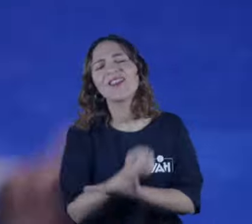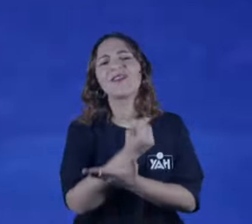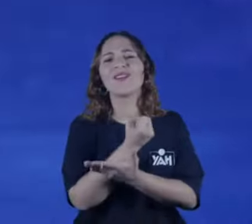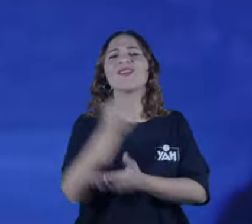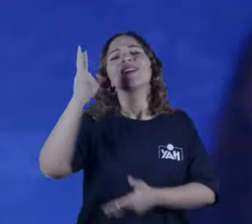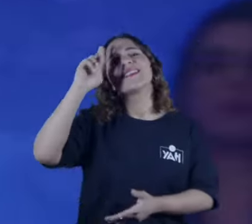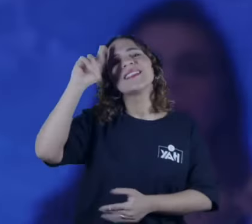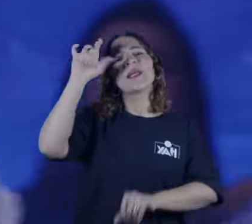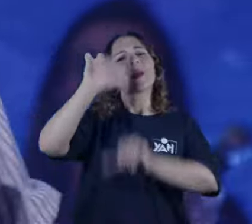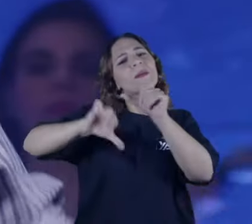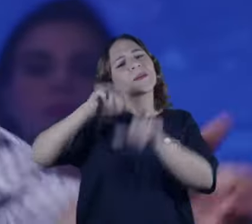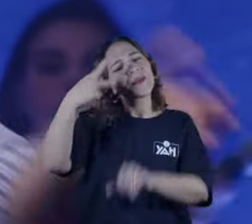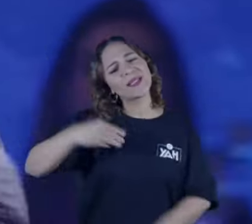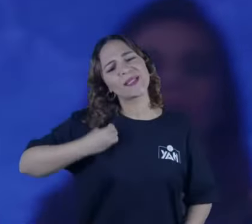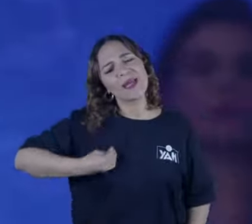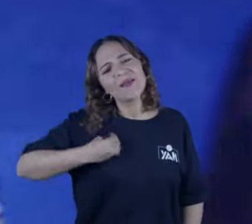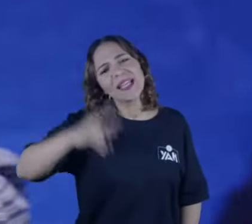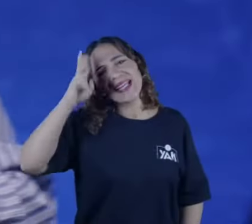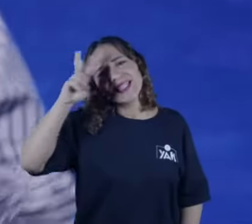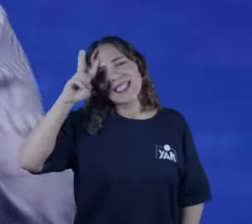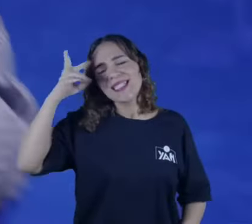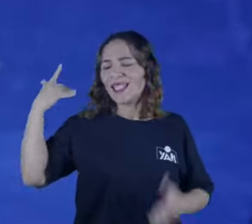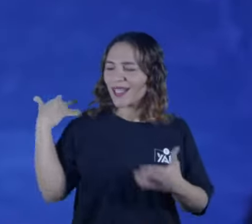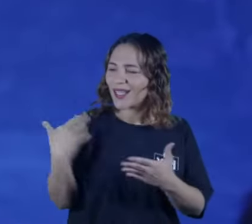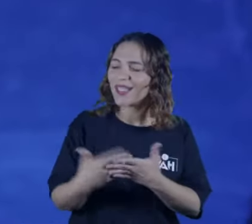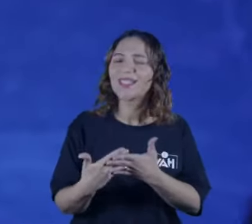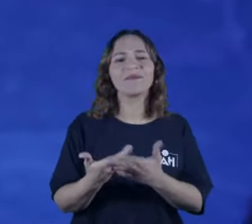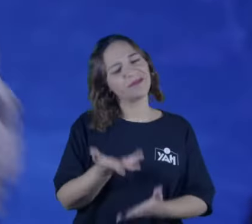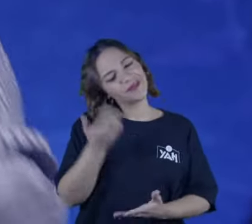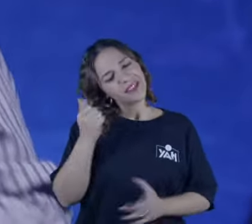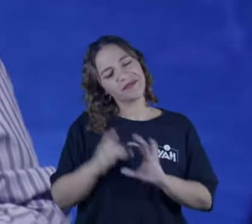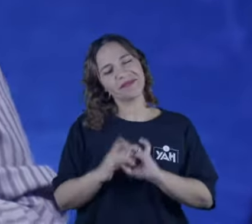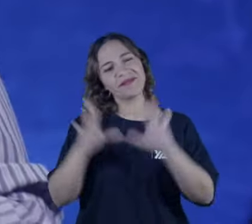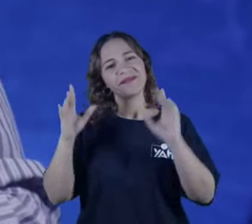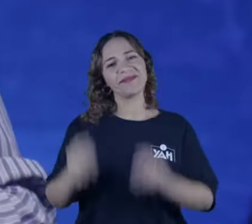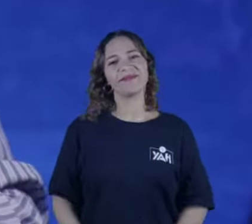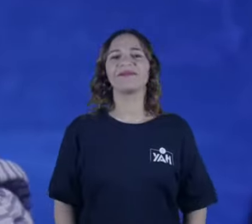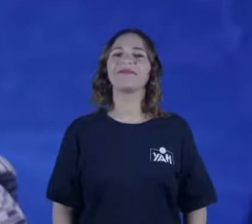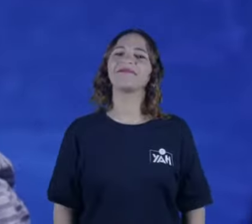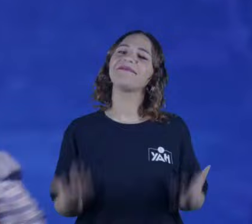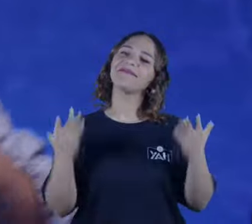Senhor transformar a sua história. Pode vir aqui.